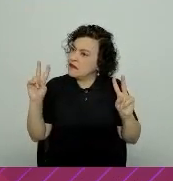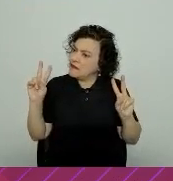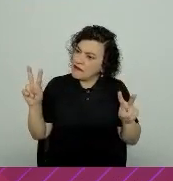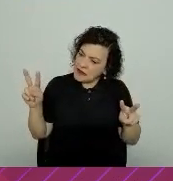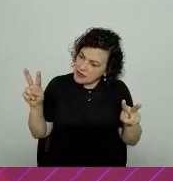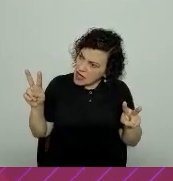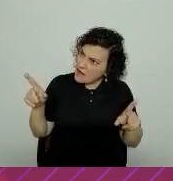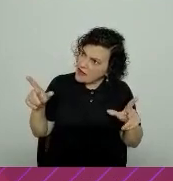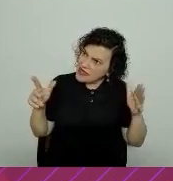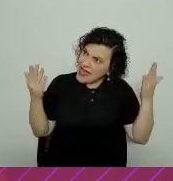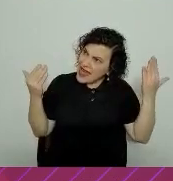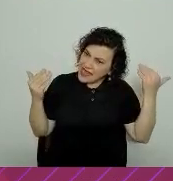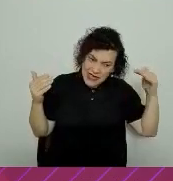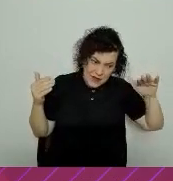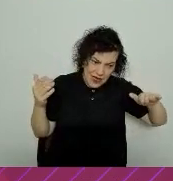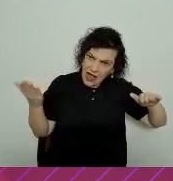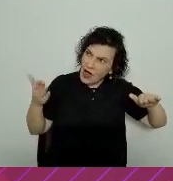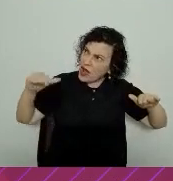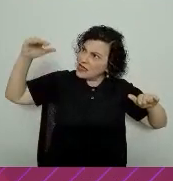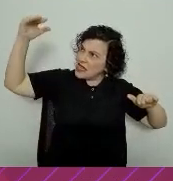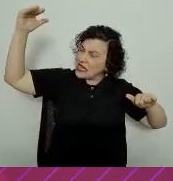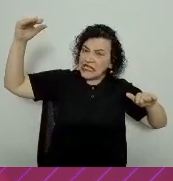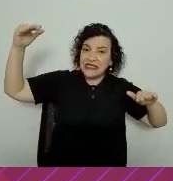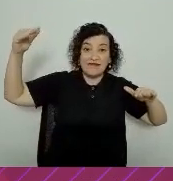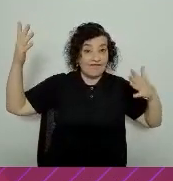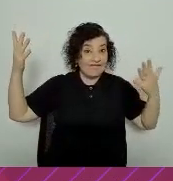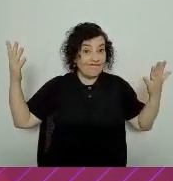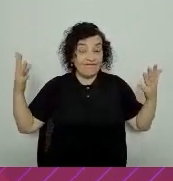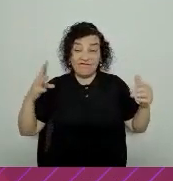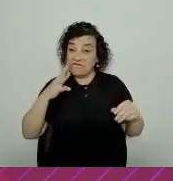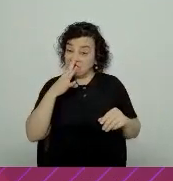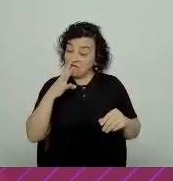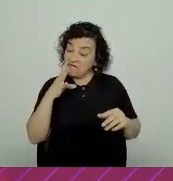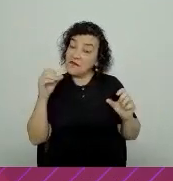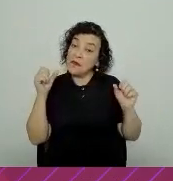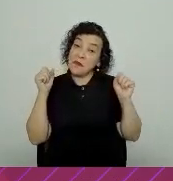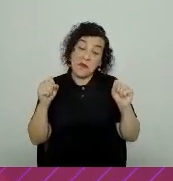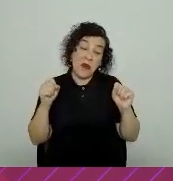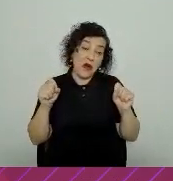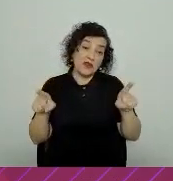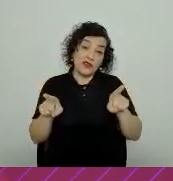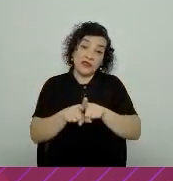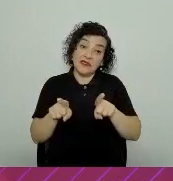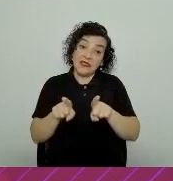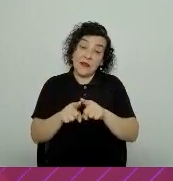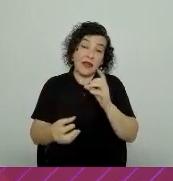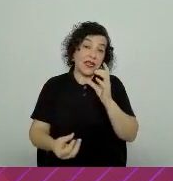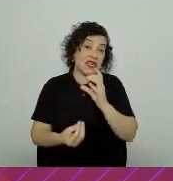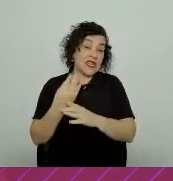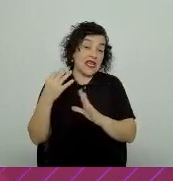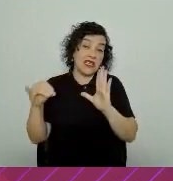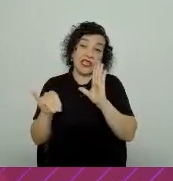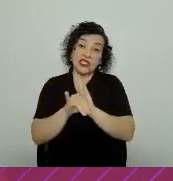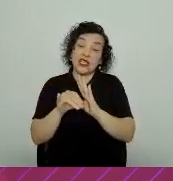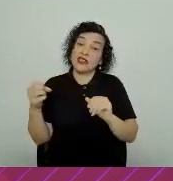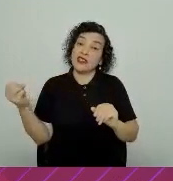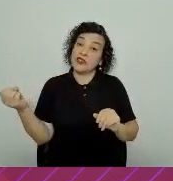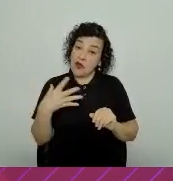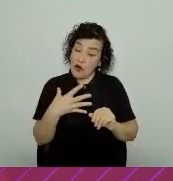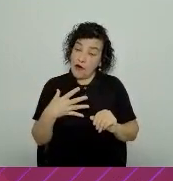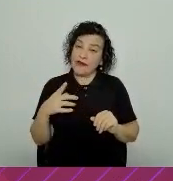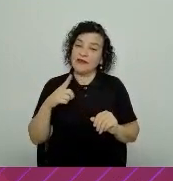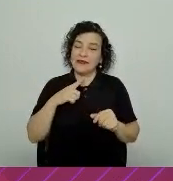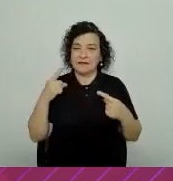era né surpresa então assim você pode também ser quem você não não é então existe essa